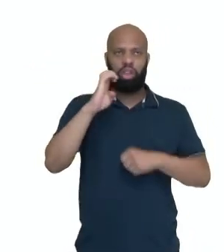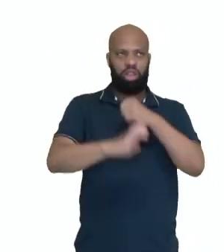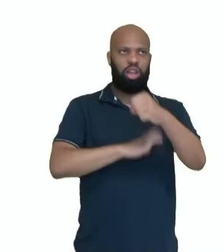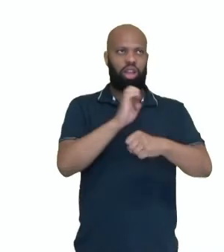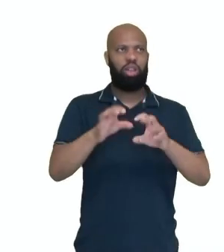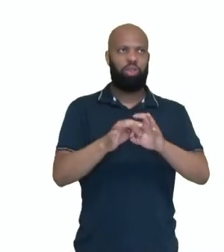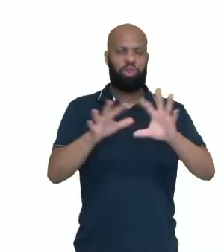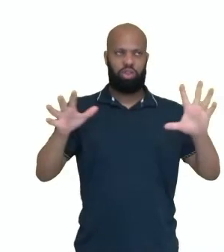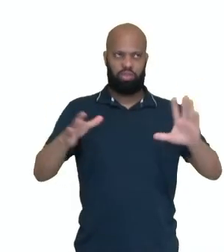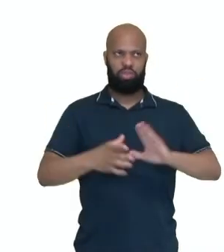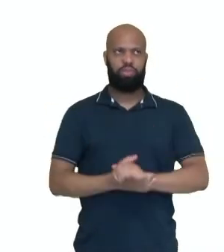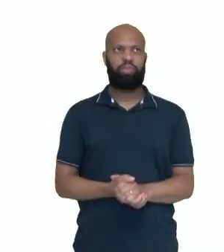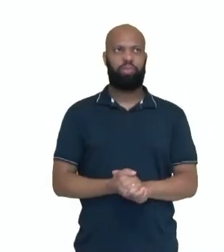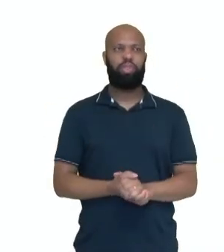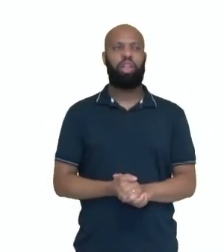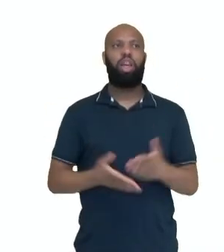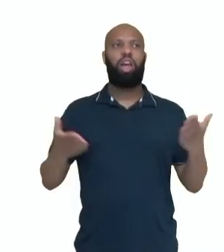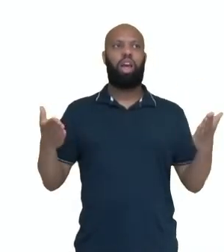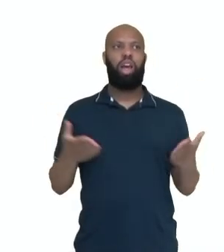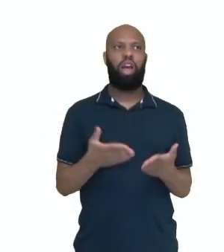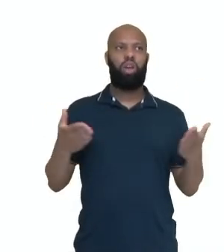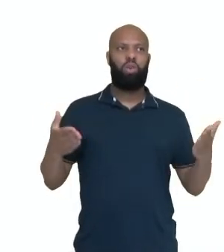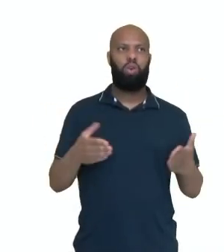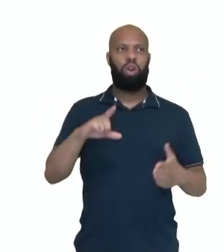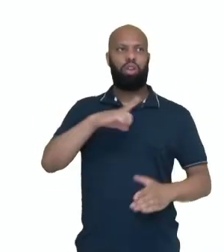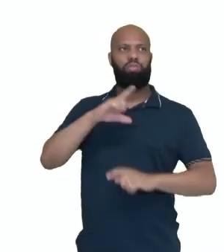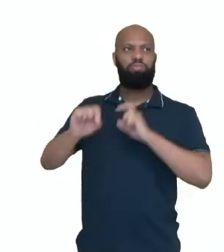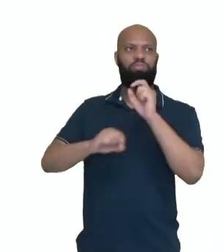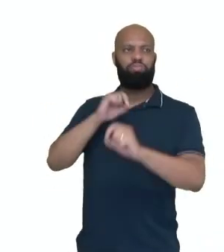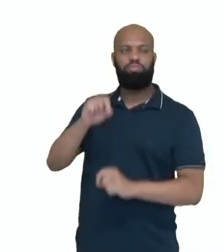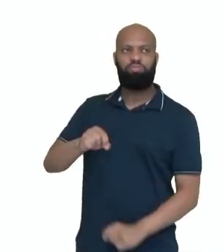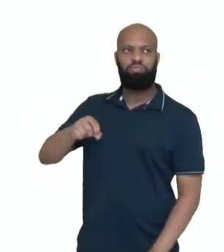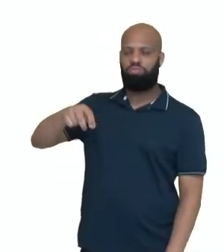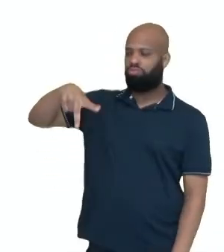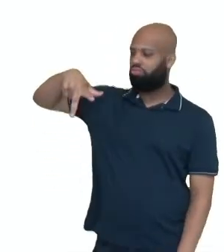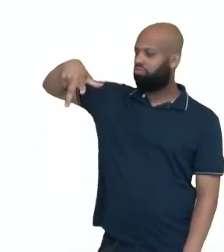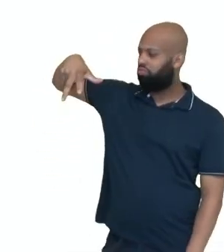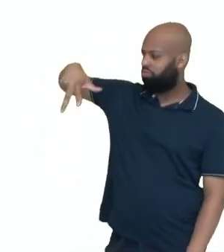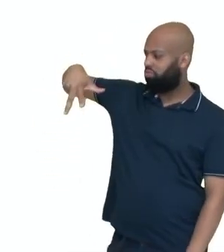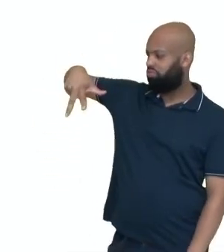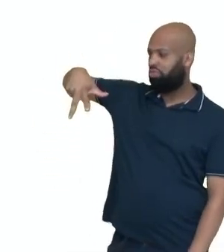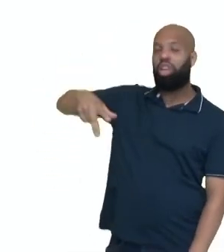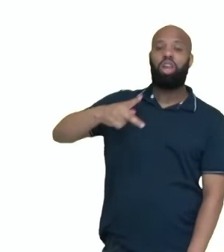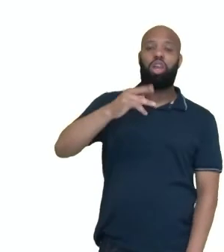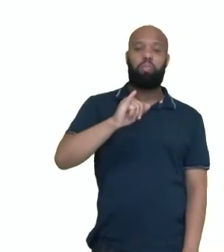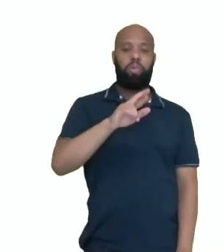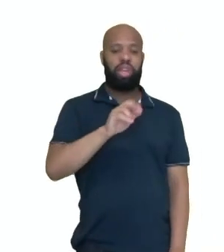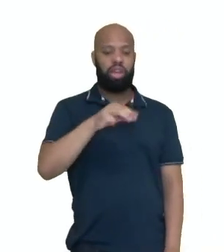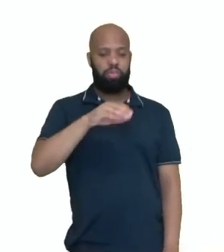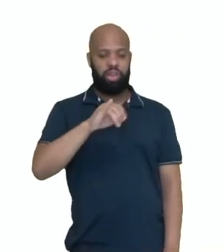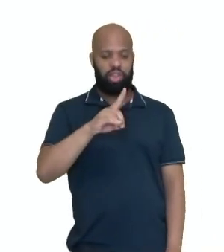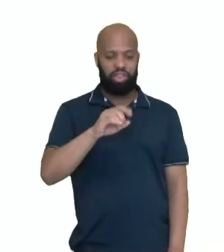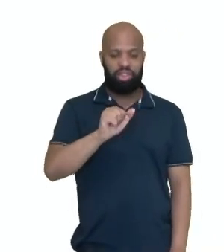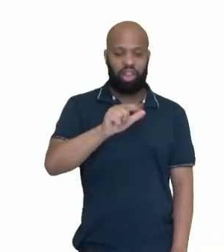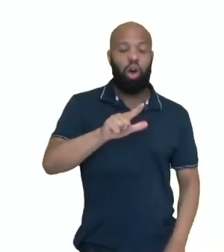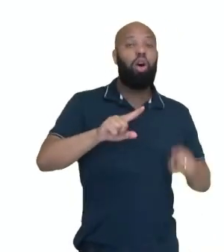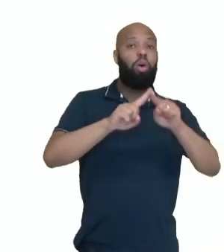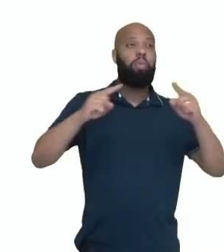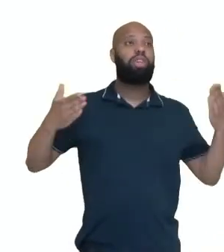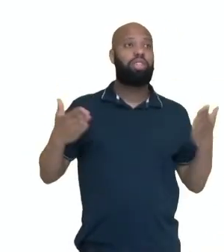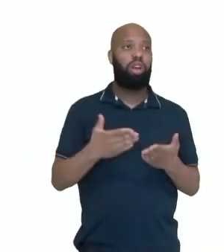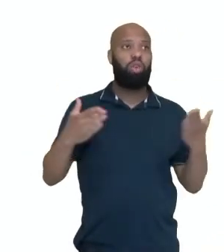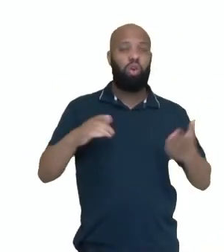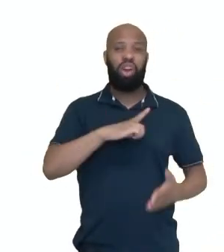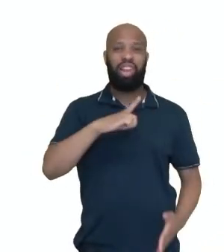livres. A piramidal acontece com 4 átomos, mas o átomo central tem